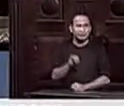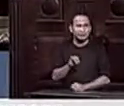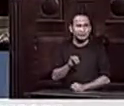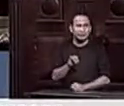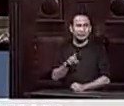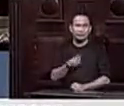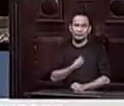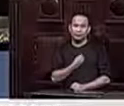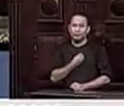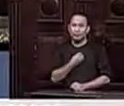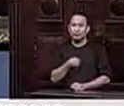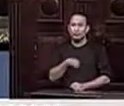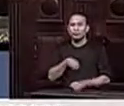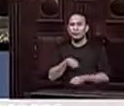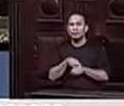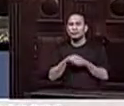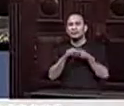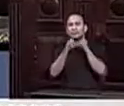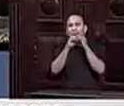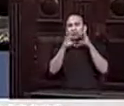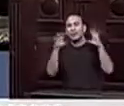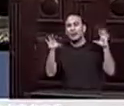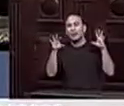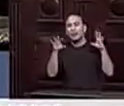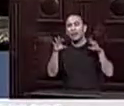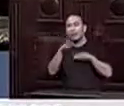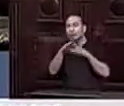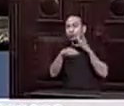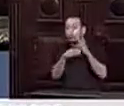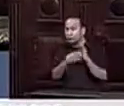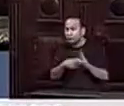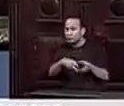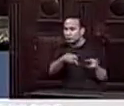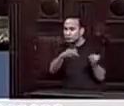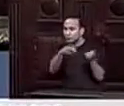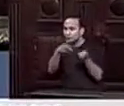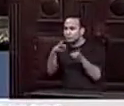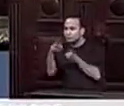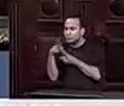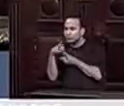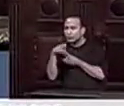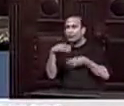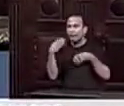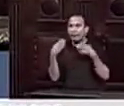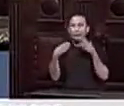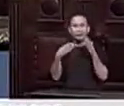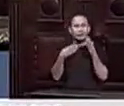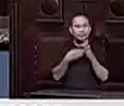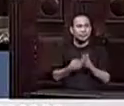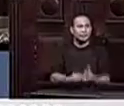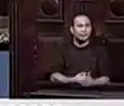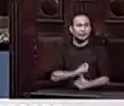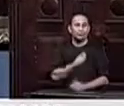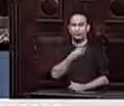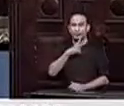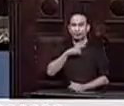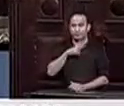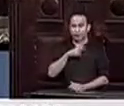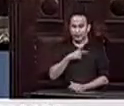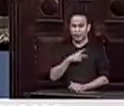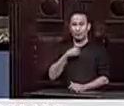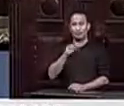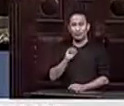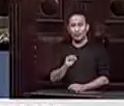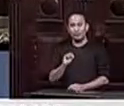numa era de transparência, numa era em que todos são observados, numa era em que até as nossas vidas pessoais podem estar